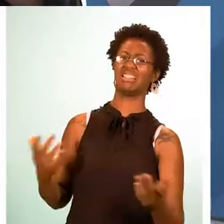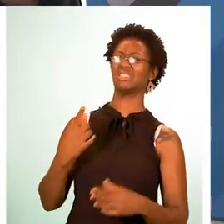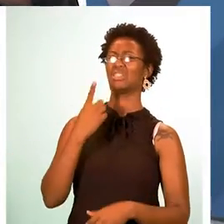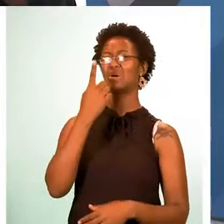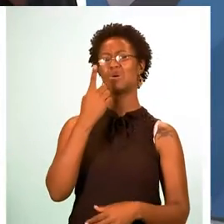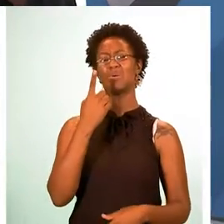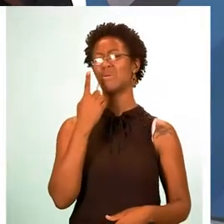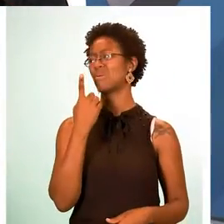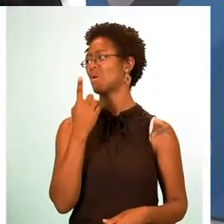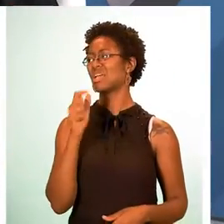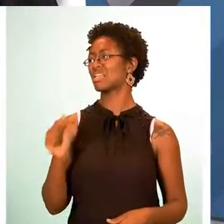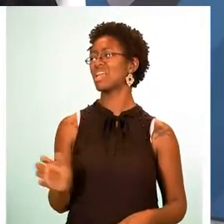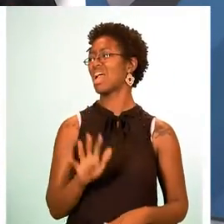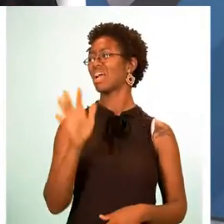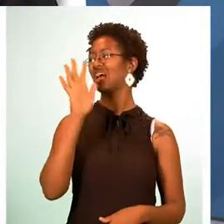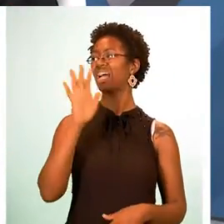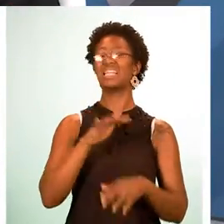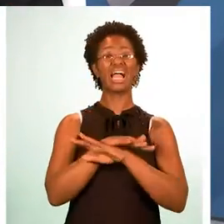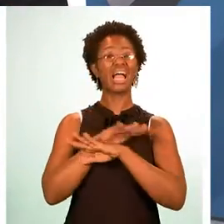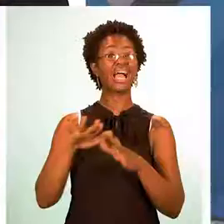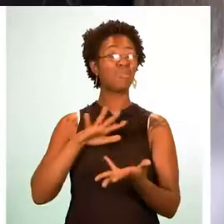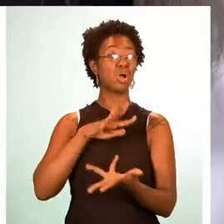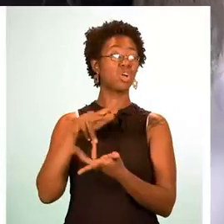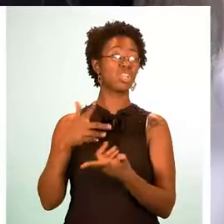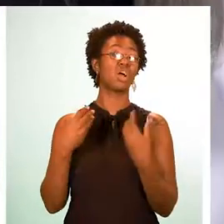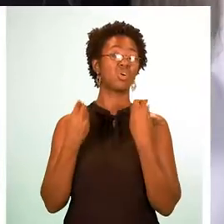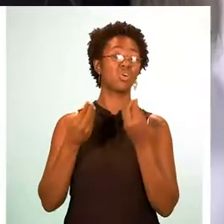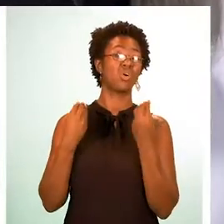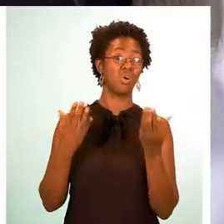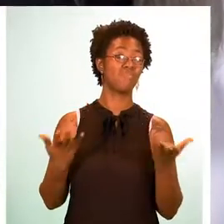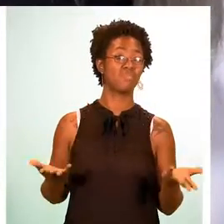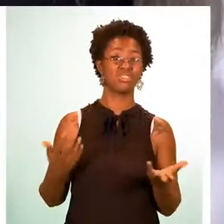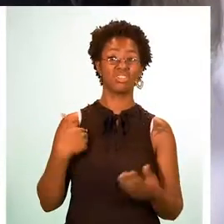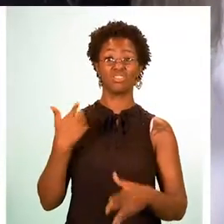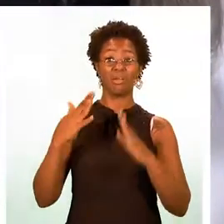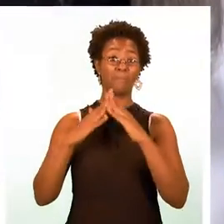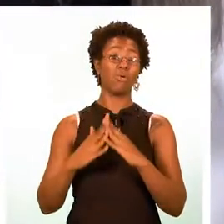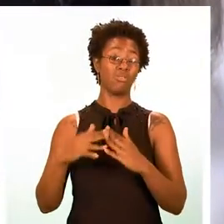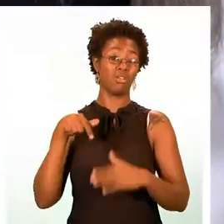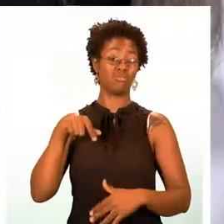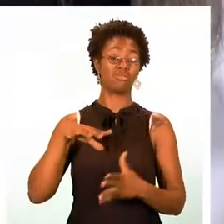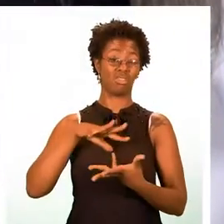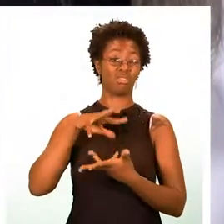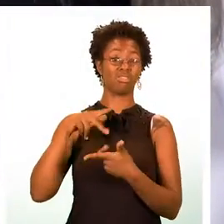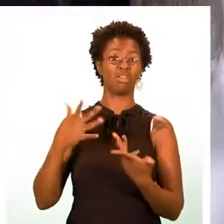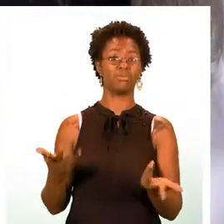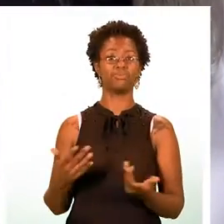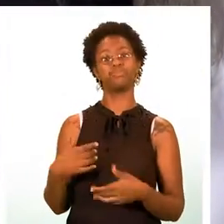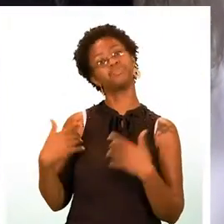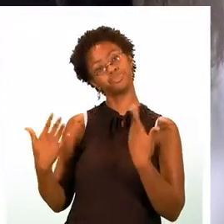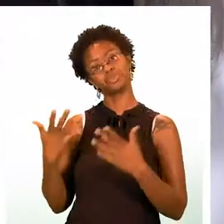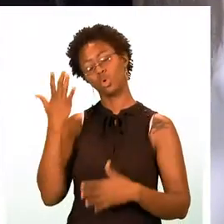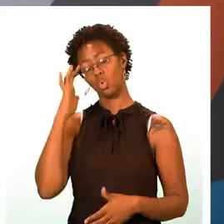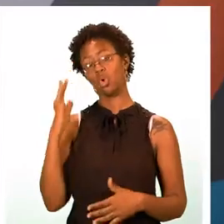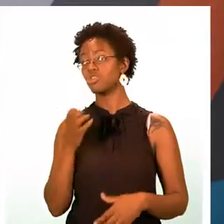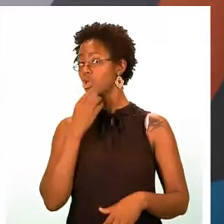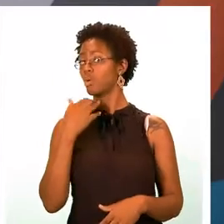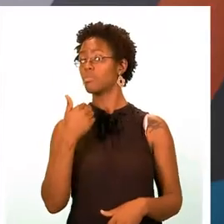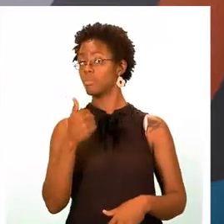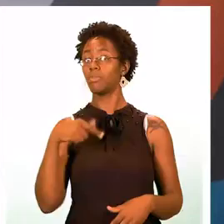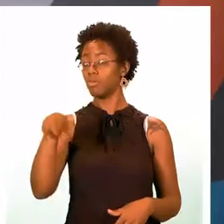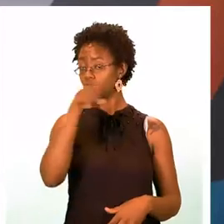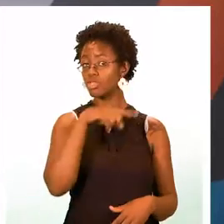né, Yara? 1 bilhão, tem que pagar caro e acaba com a Terra, que é onde, em última análise, a gente vive, né? Então, esse programa eu acho que é de